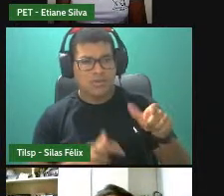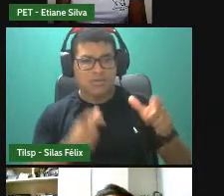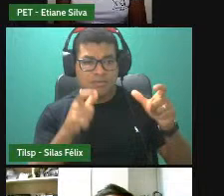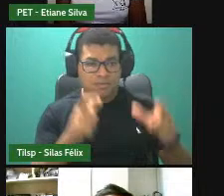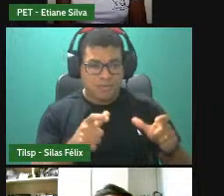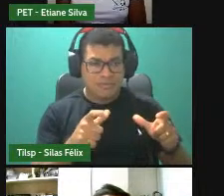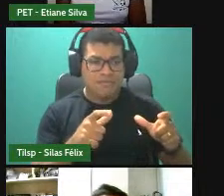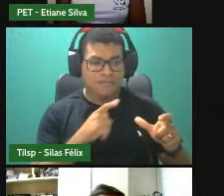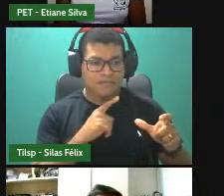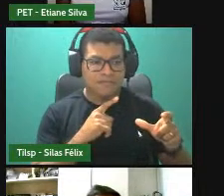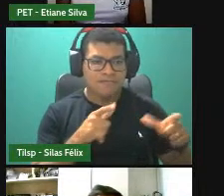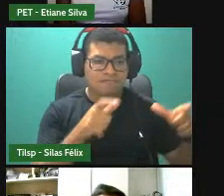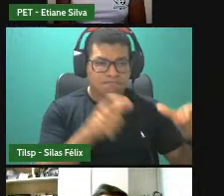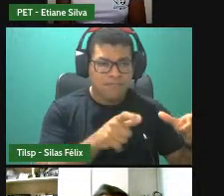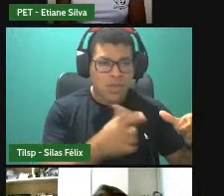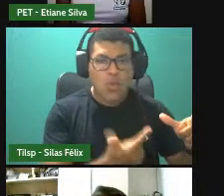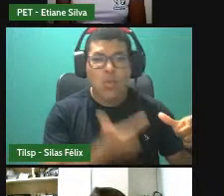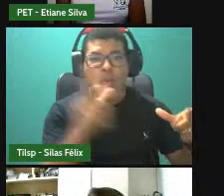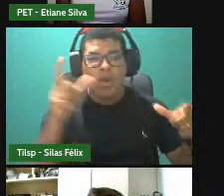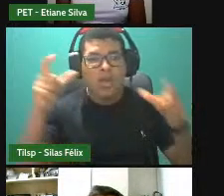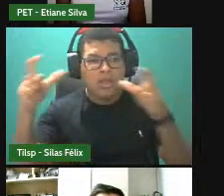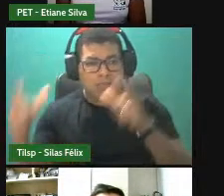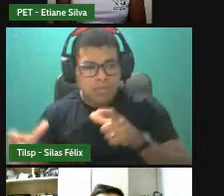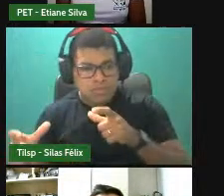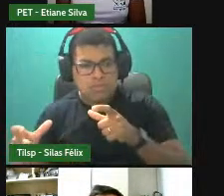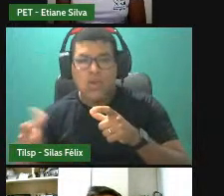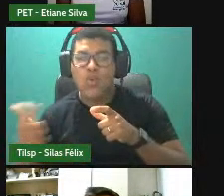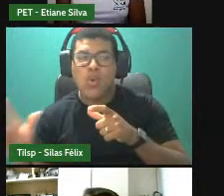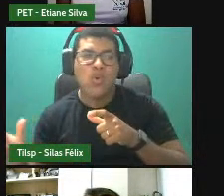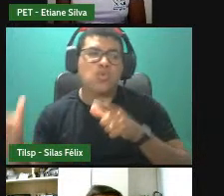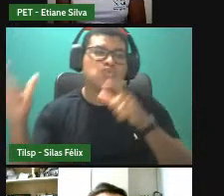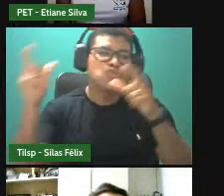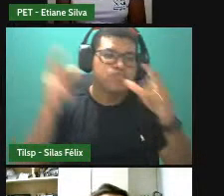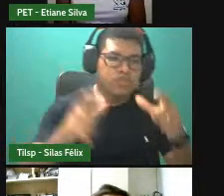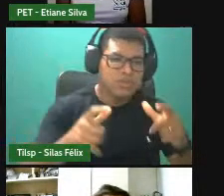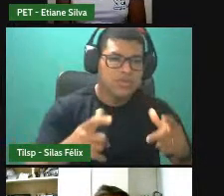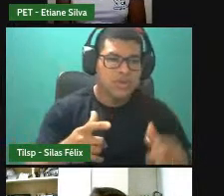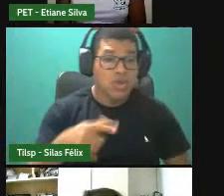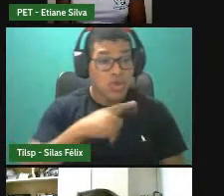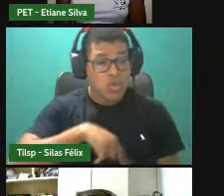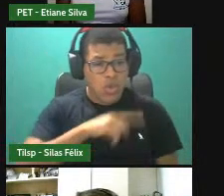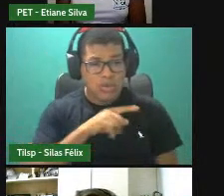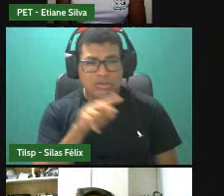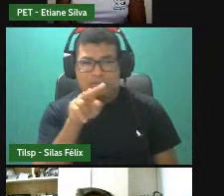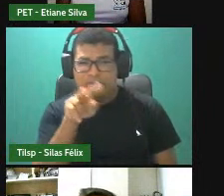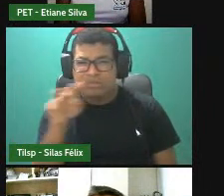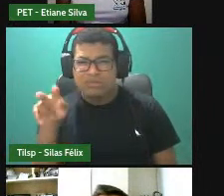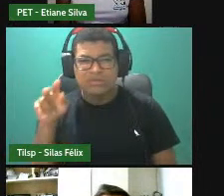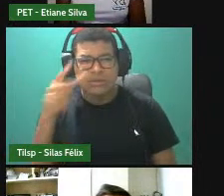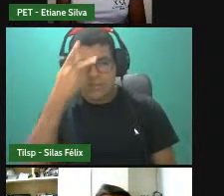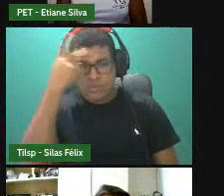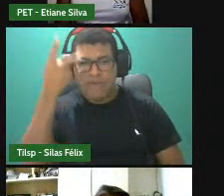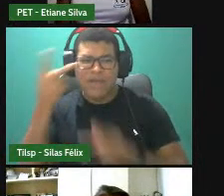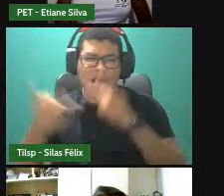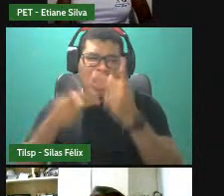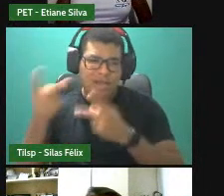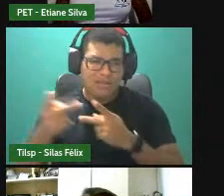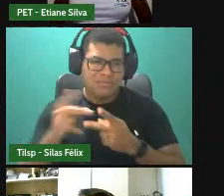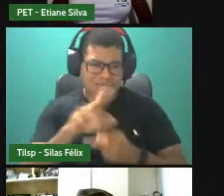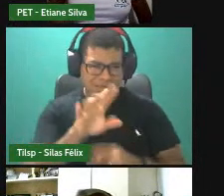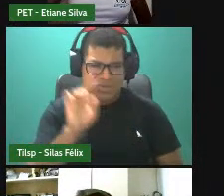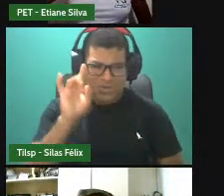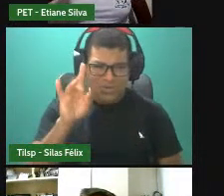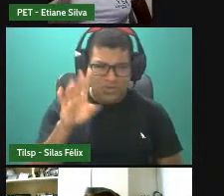numa quadra, outro cirurgião dentista no outro quarteirão. A gente ouve bastante, mas isso não é só da odontologia, não, né? Todo